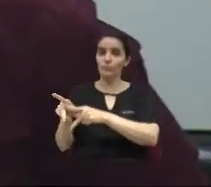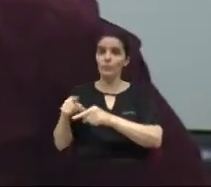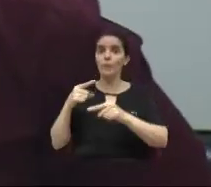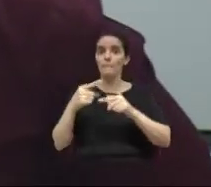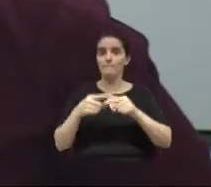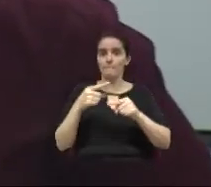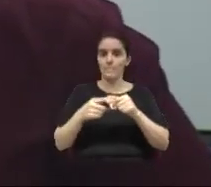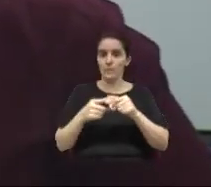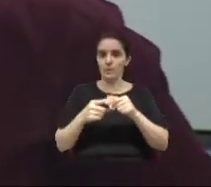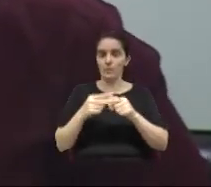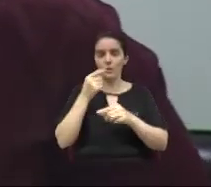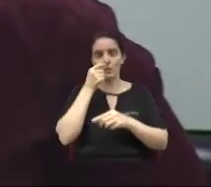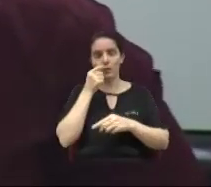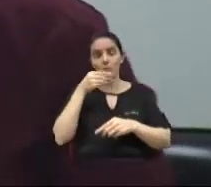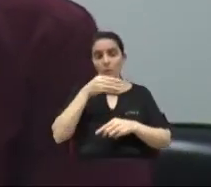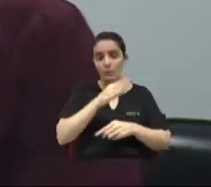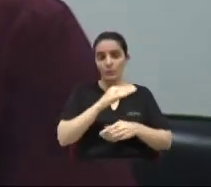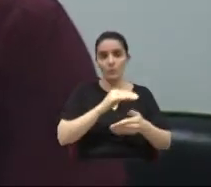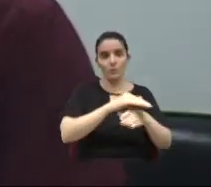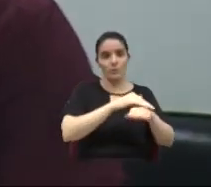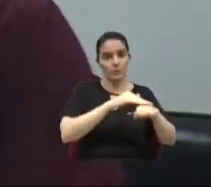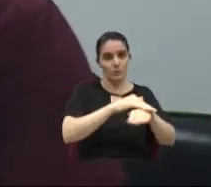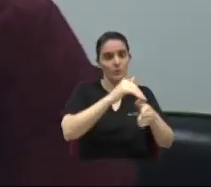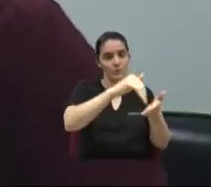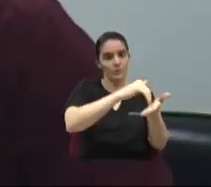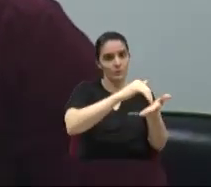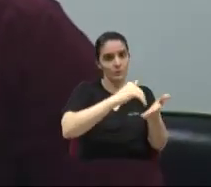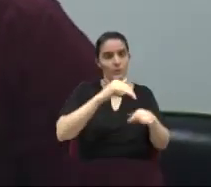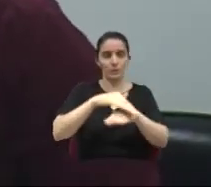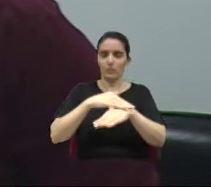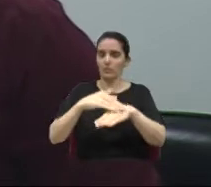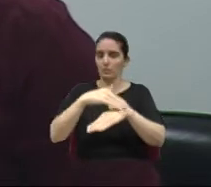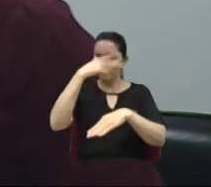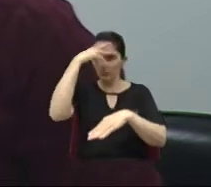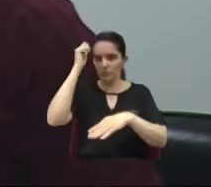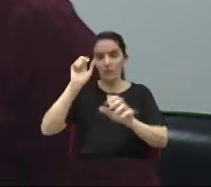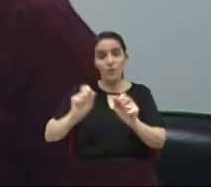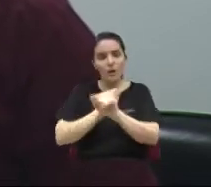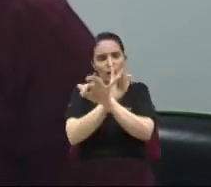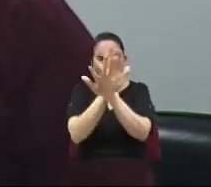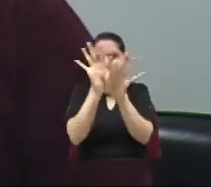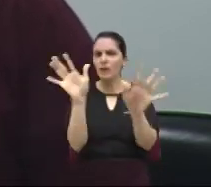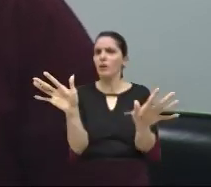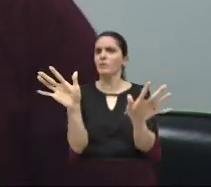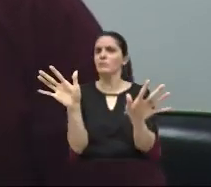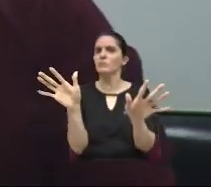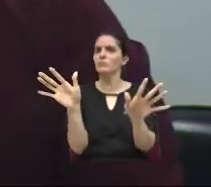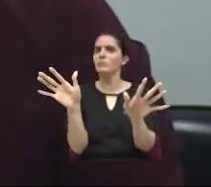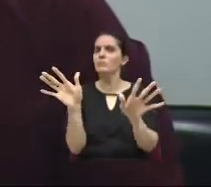o secretário, quando eu fui conversar com o executivo. Então, que fique bem claro que